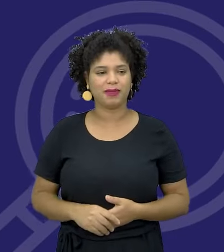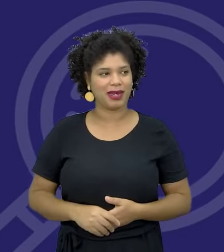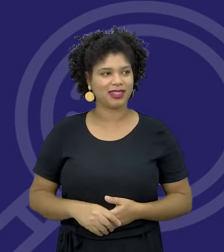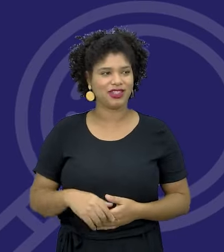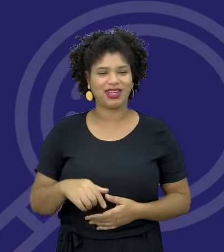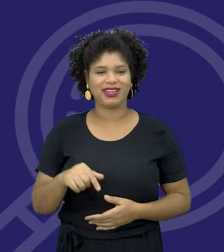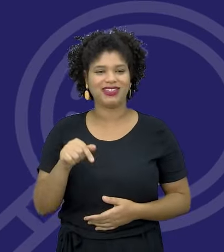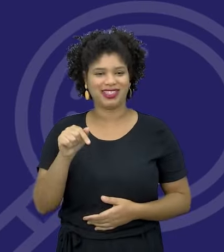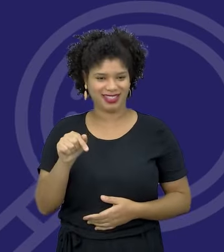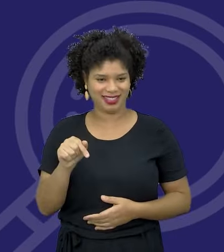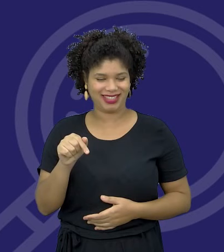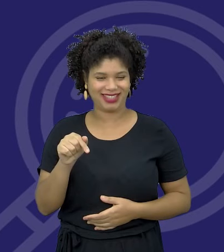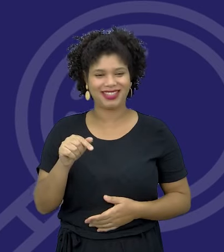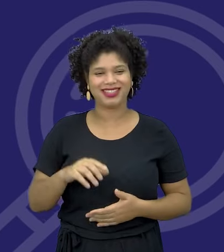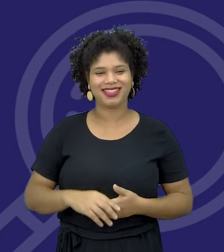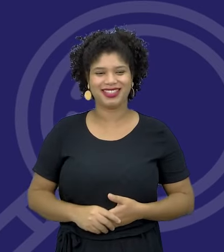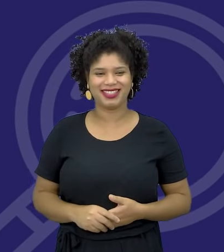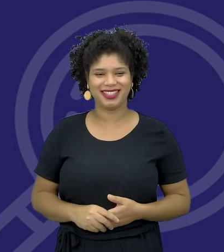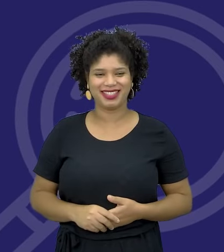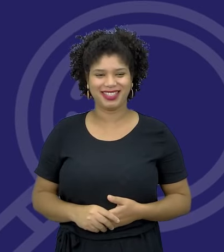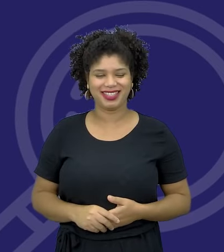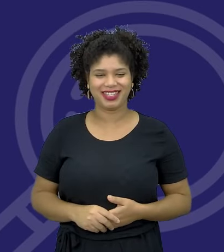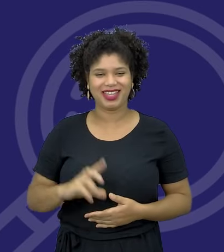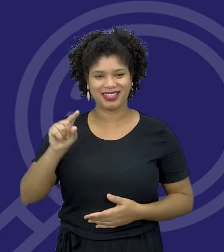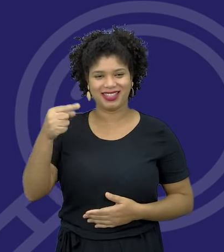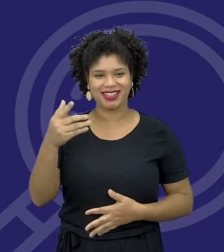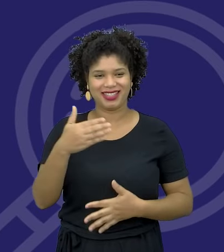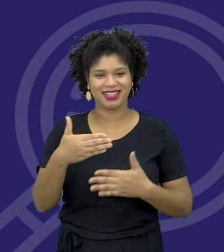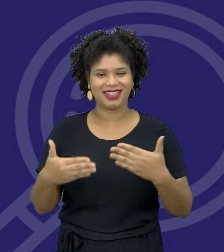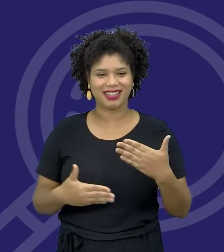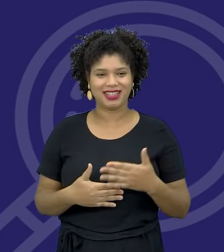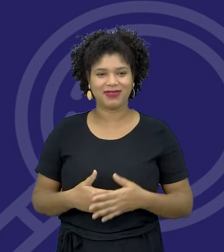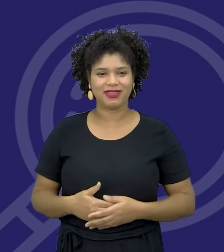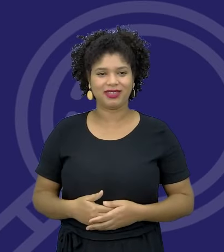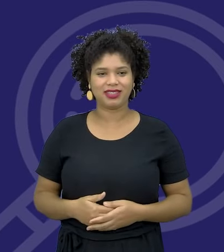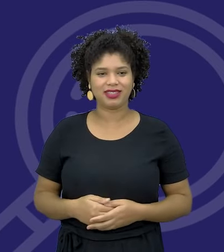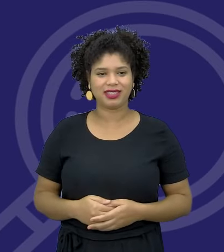8. Tá? Pode prosseguir?